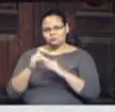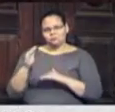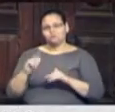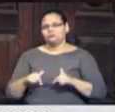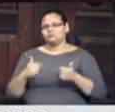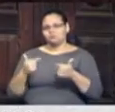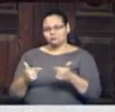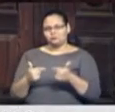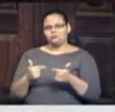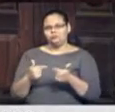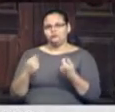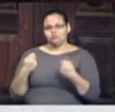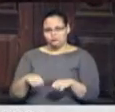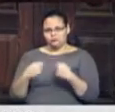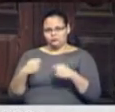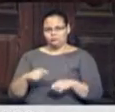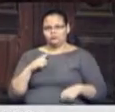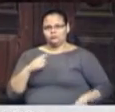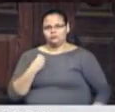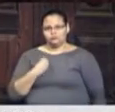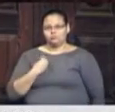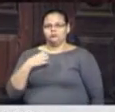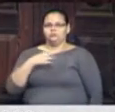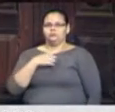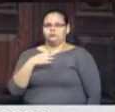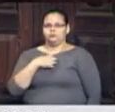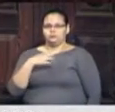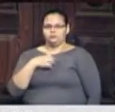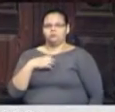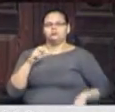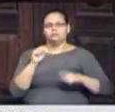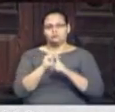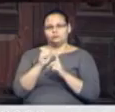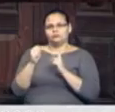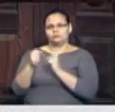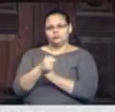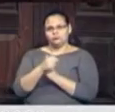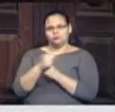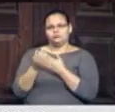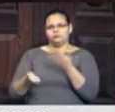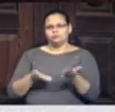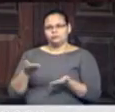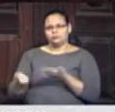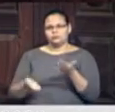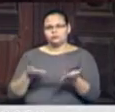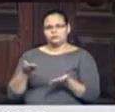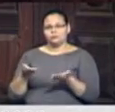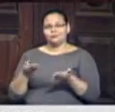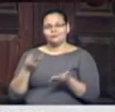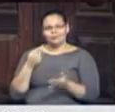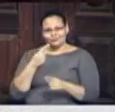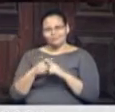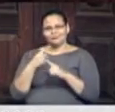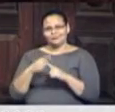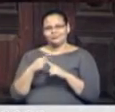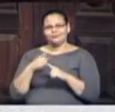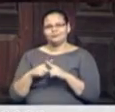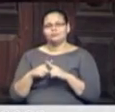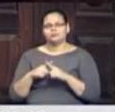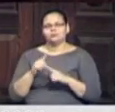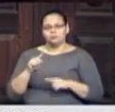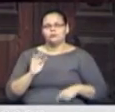equipe. Tem que existir sensibilidade social no tratamento desta questão, porque se trata